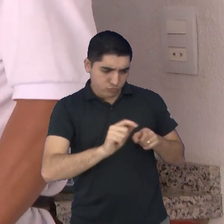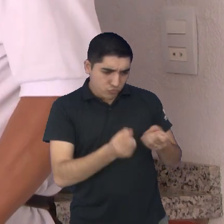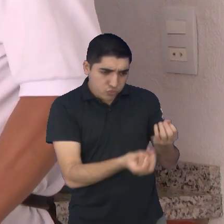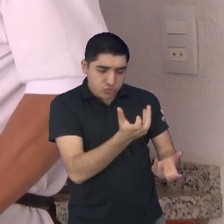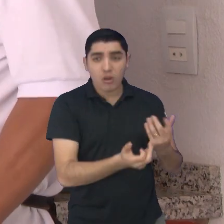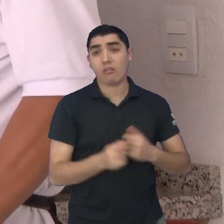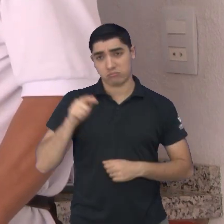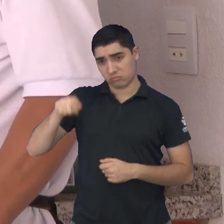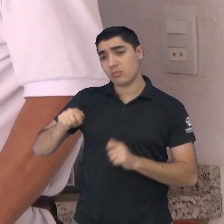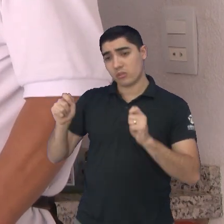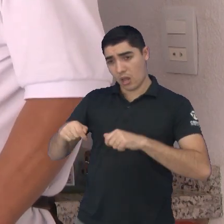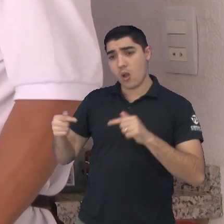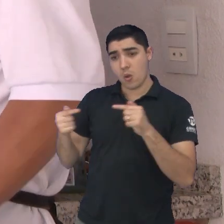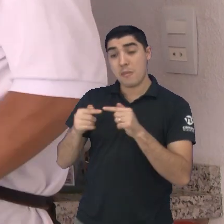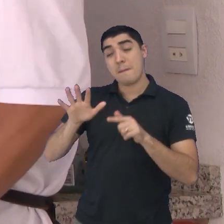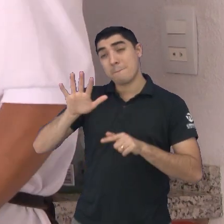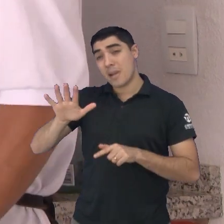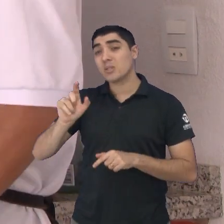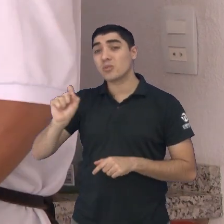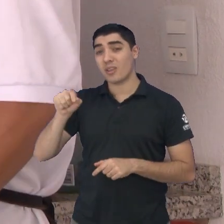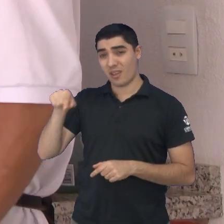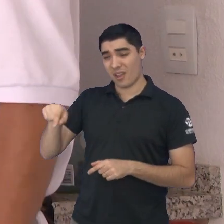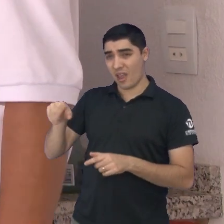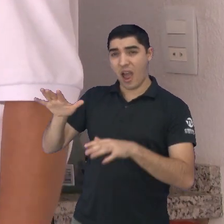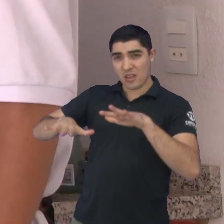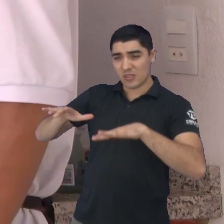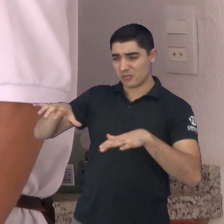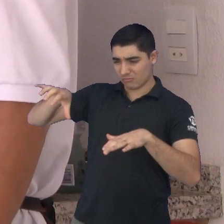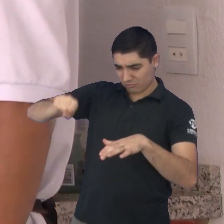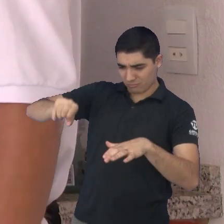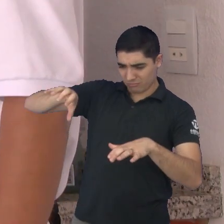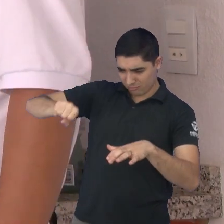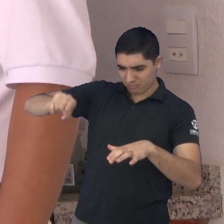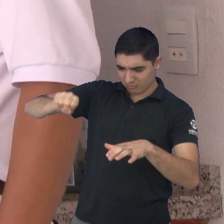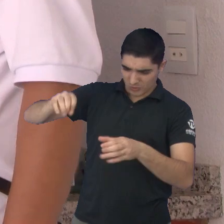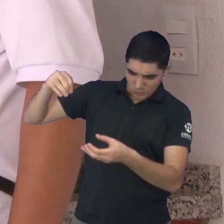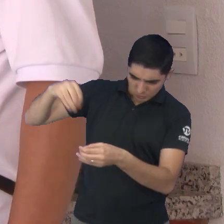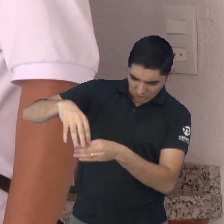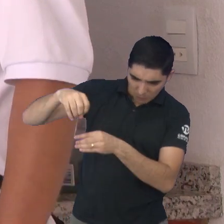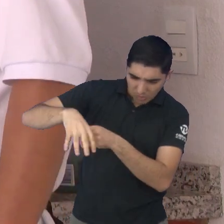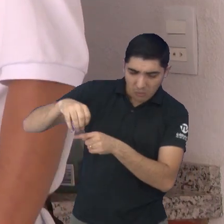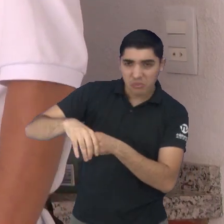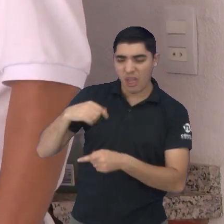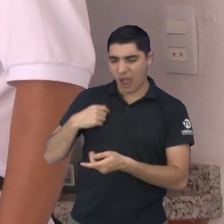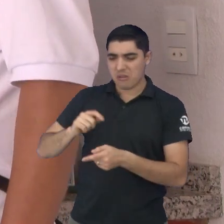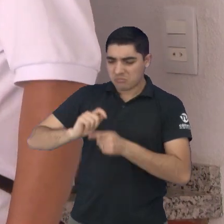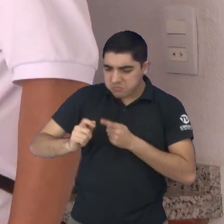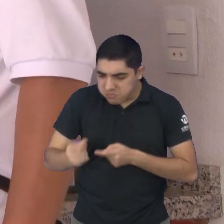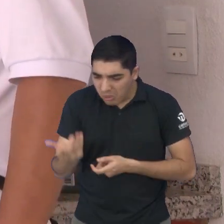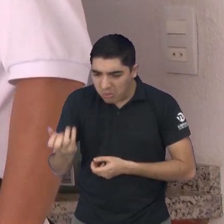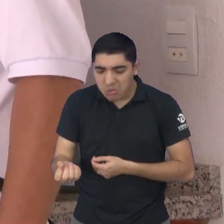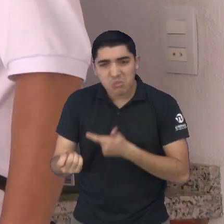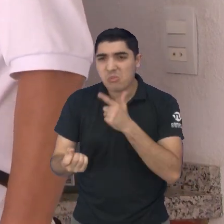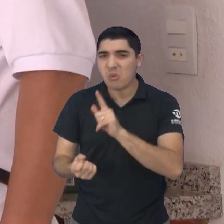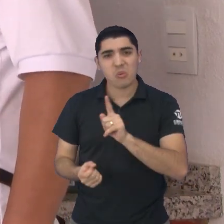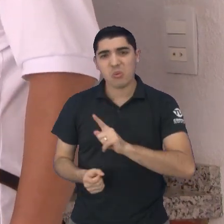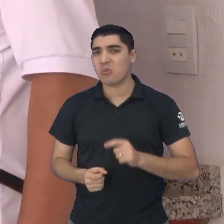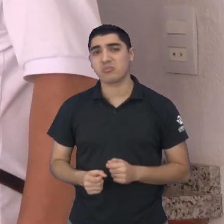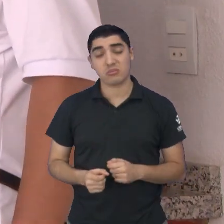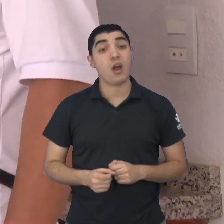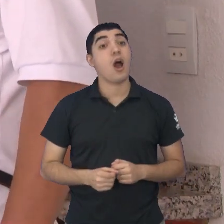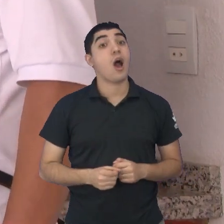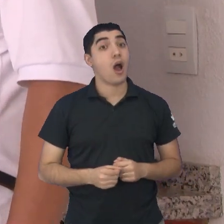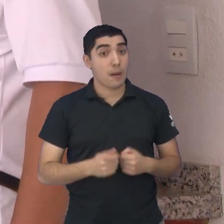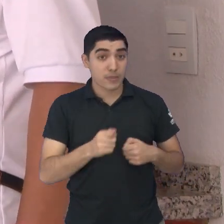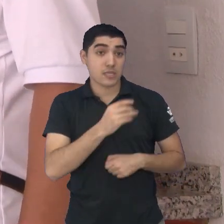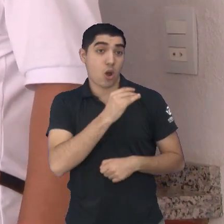Se você fazer só com acendedor, costuma não dar certo você ficar sem acendedor. Ah, então é bom molhar o óleo, o álcool